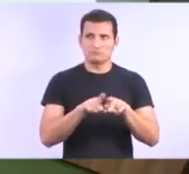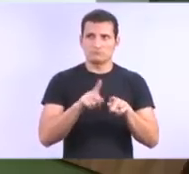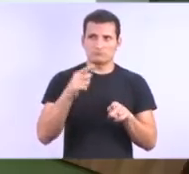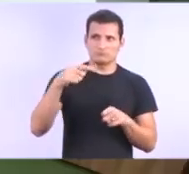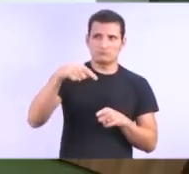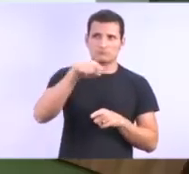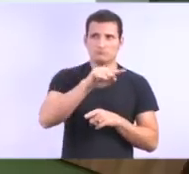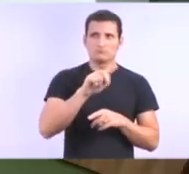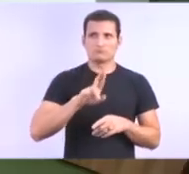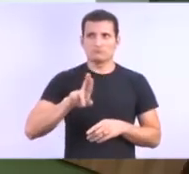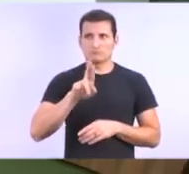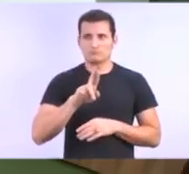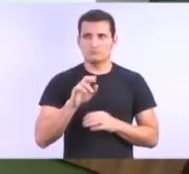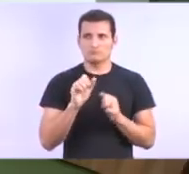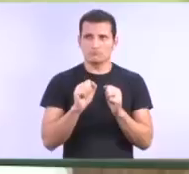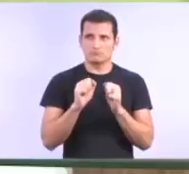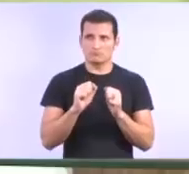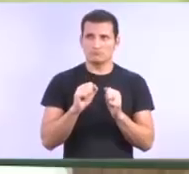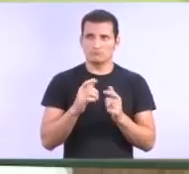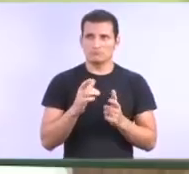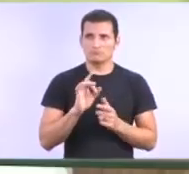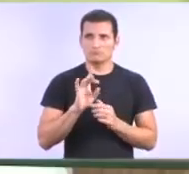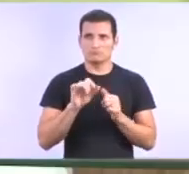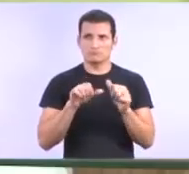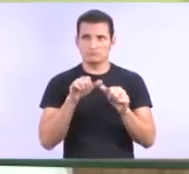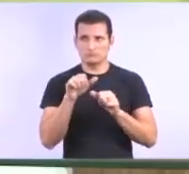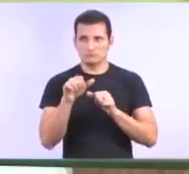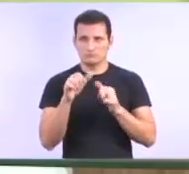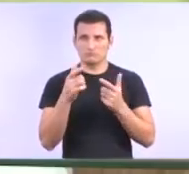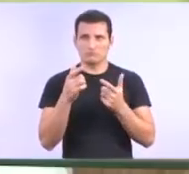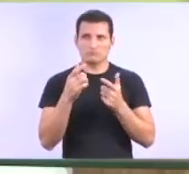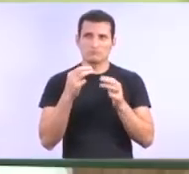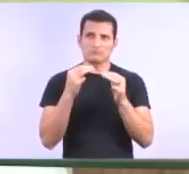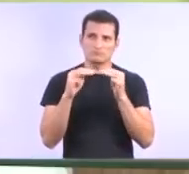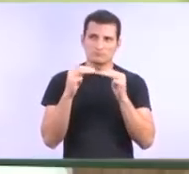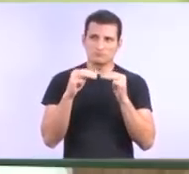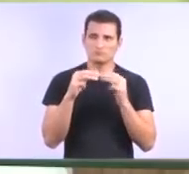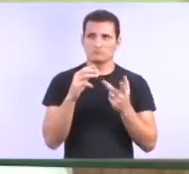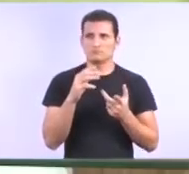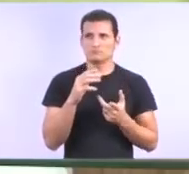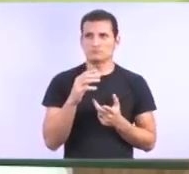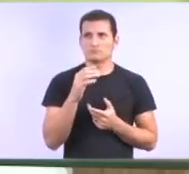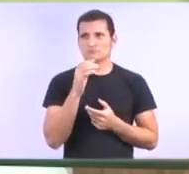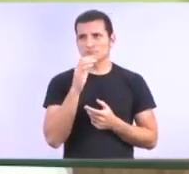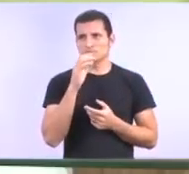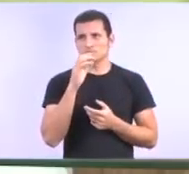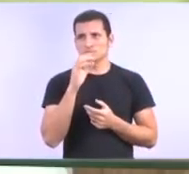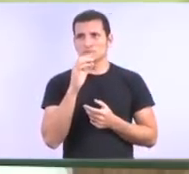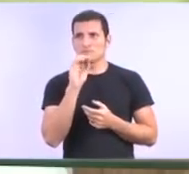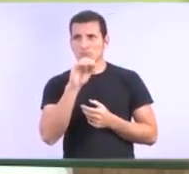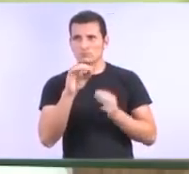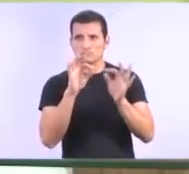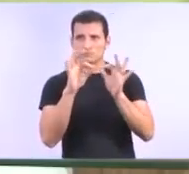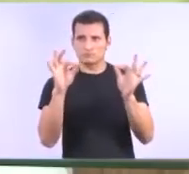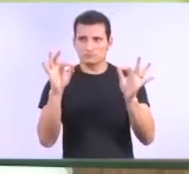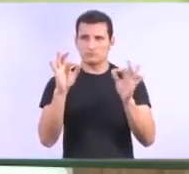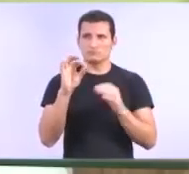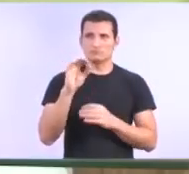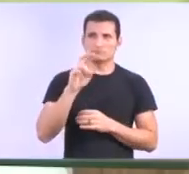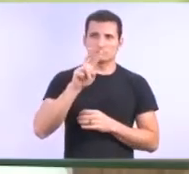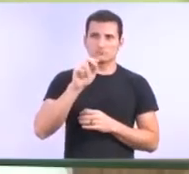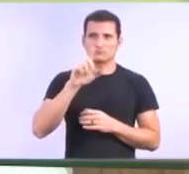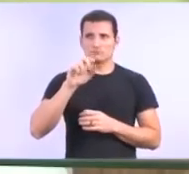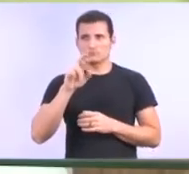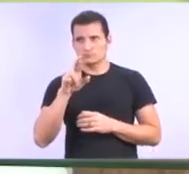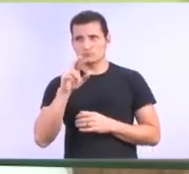utilizarem nesse formato, a gente só mudaria a mensagem. É óbvio que em vez de CPF inválido, colocaria valor inválido,